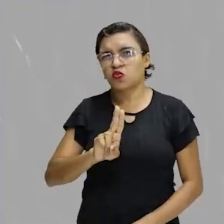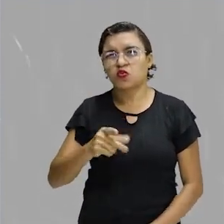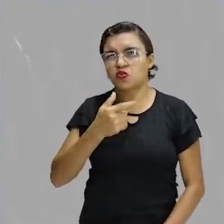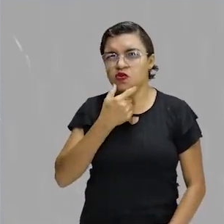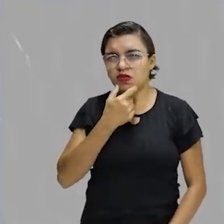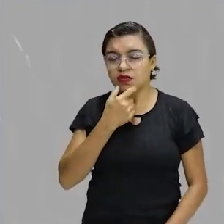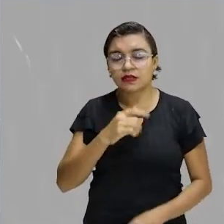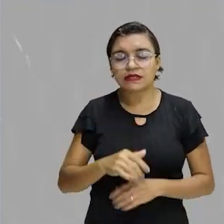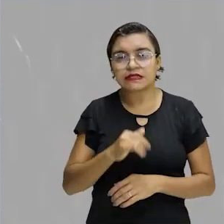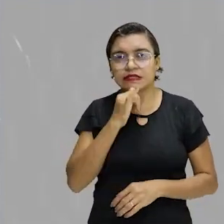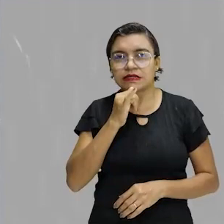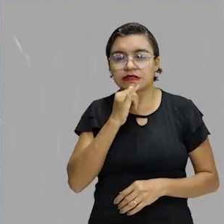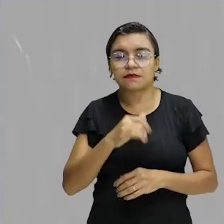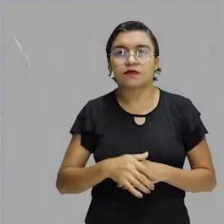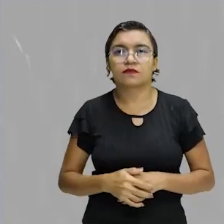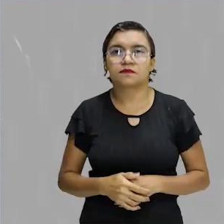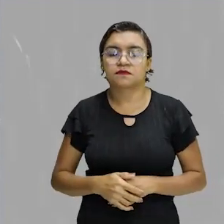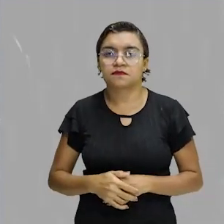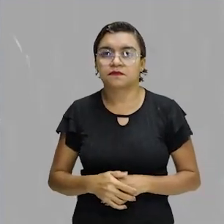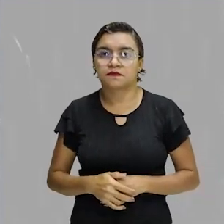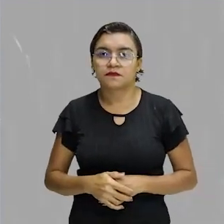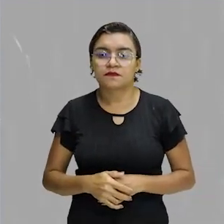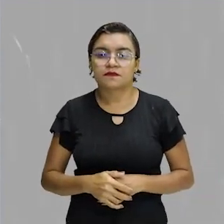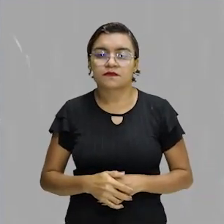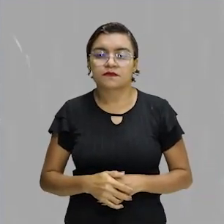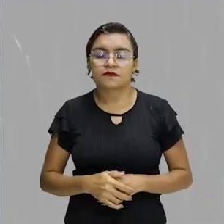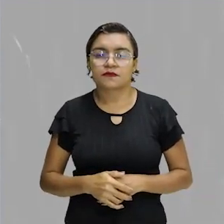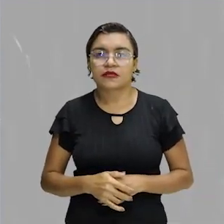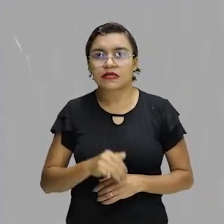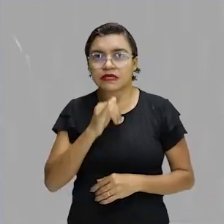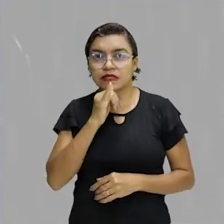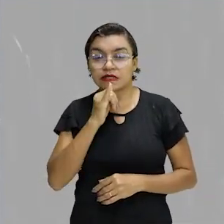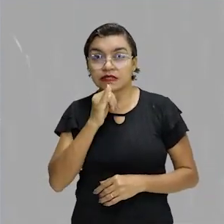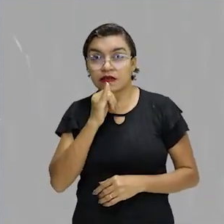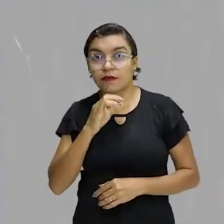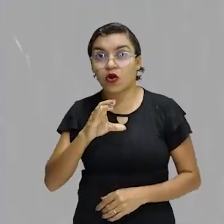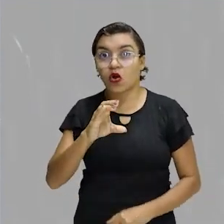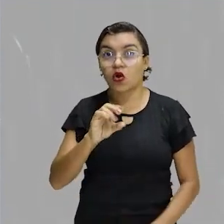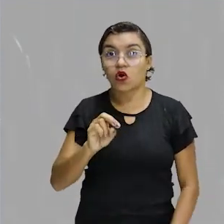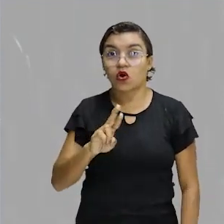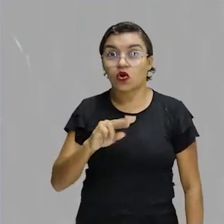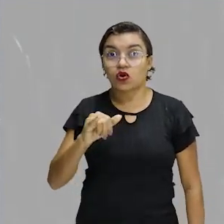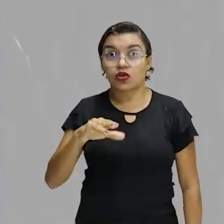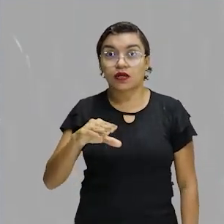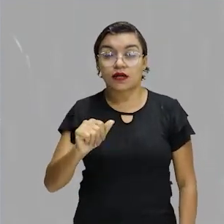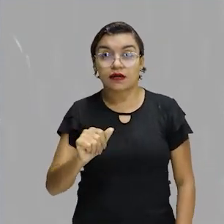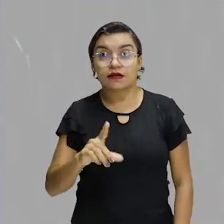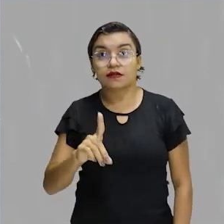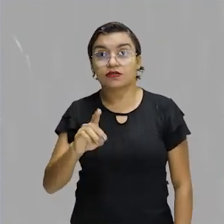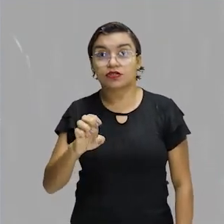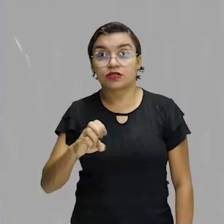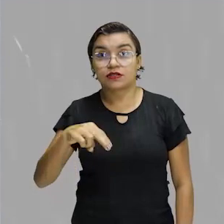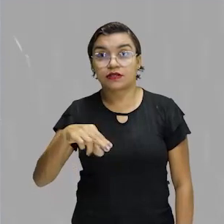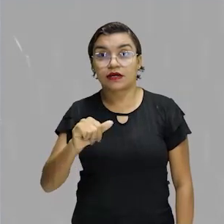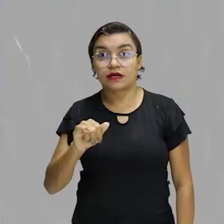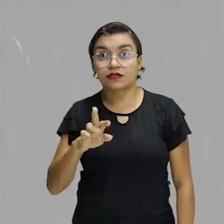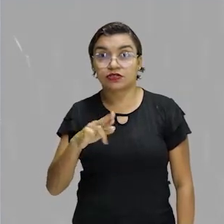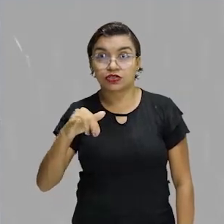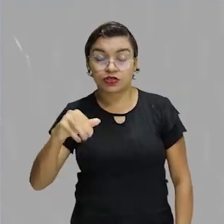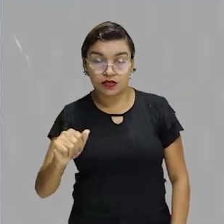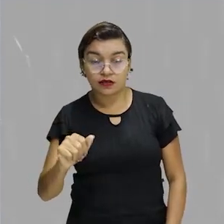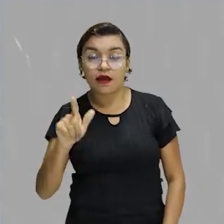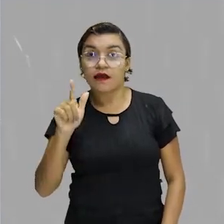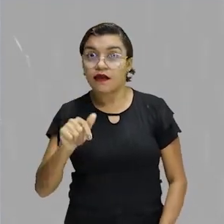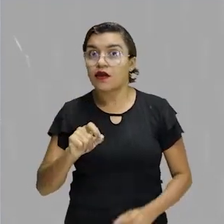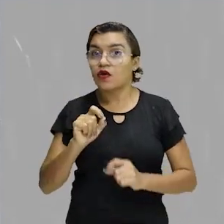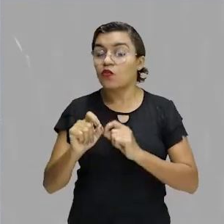à obra. Por exemplo, Chronicles of Narnia, as Crônicas de Nárnia. Aí você tem uma história narrativa que tem como